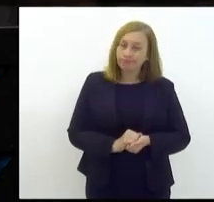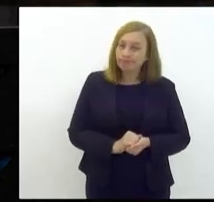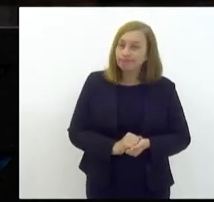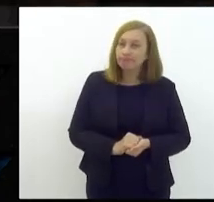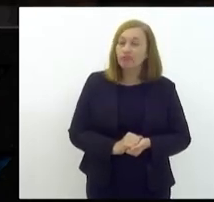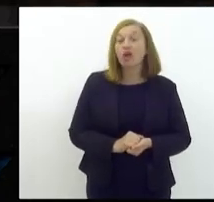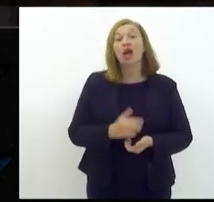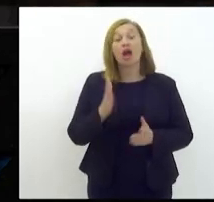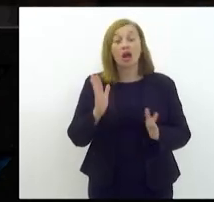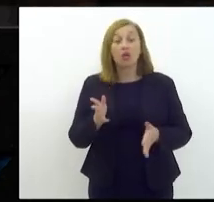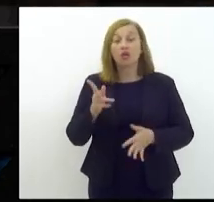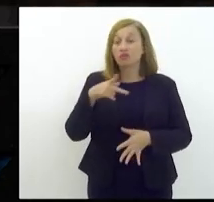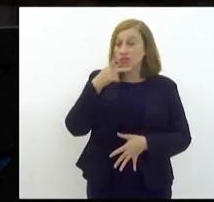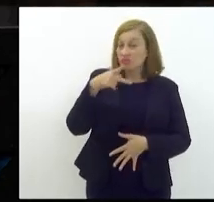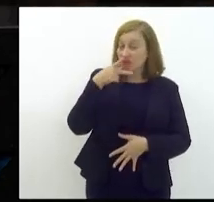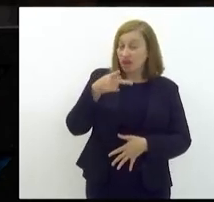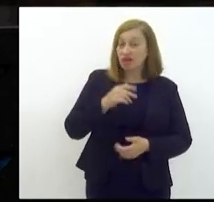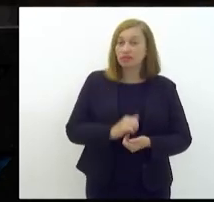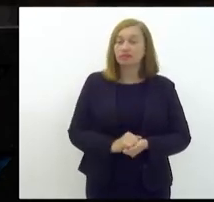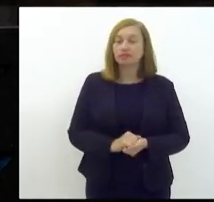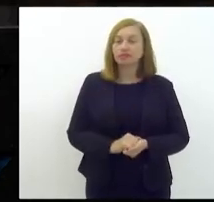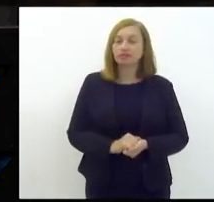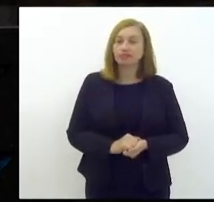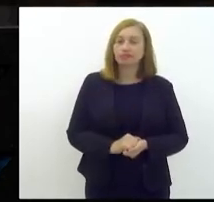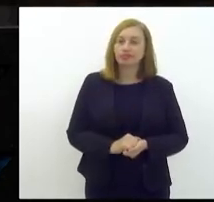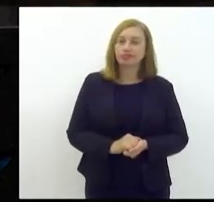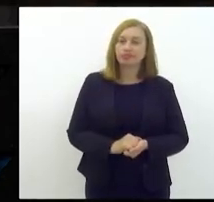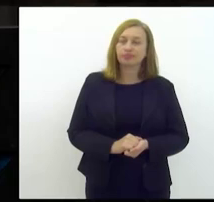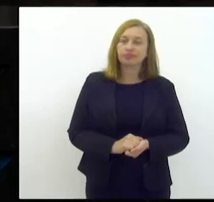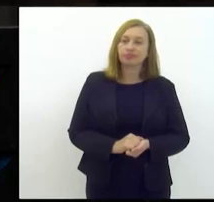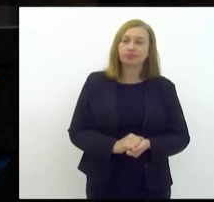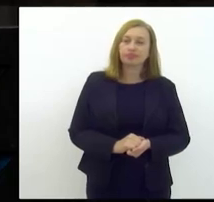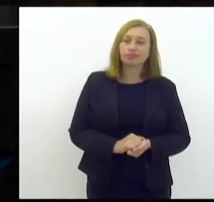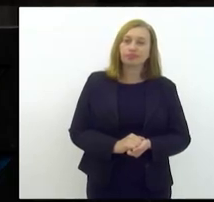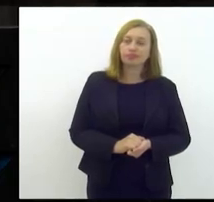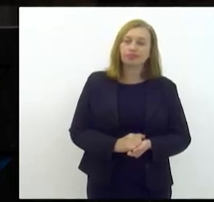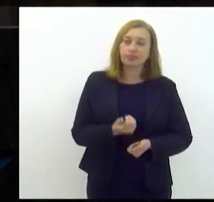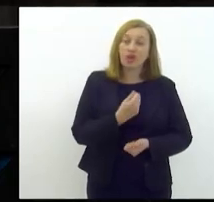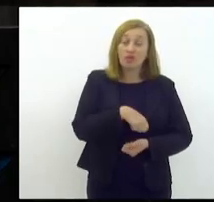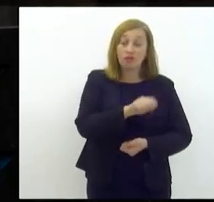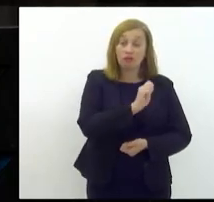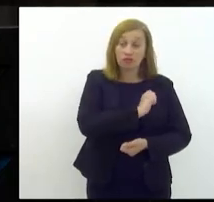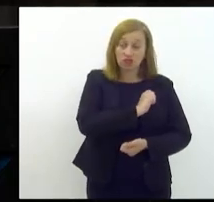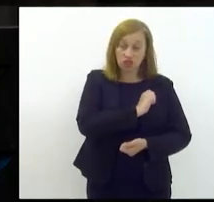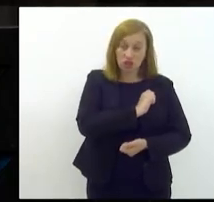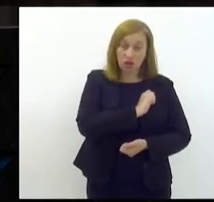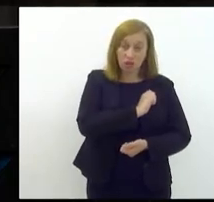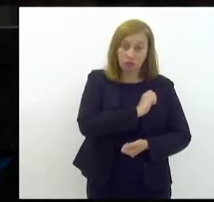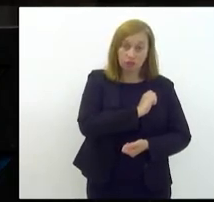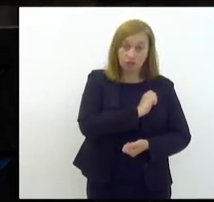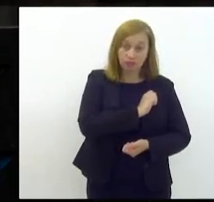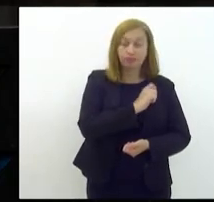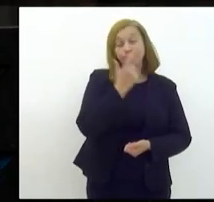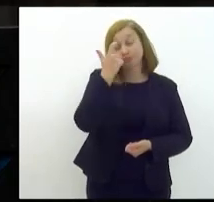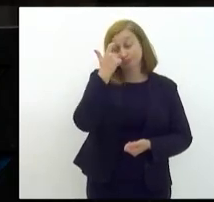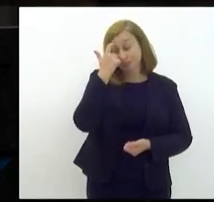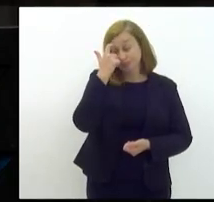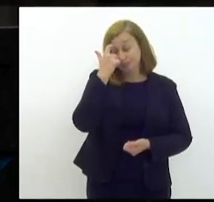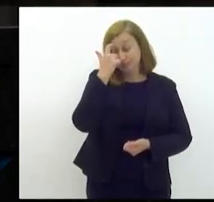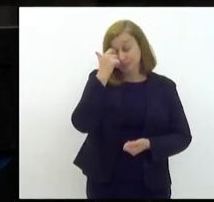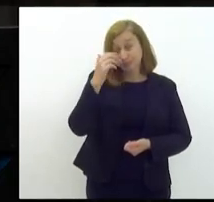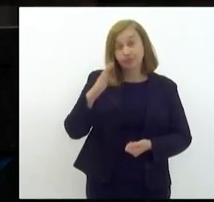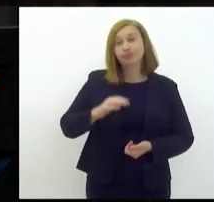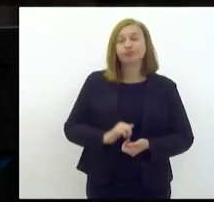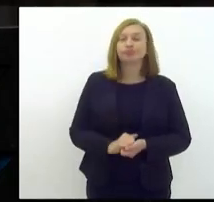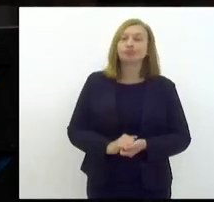Vamos falar agora de regime de recuperação fiscal e esse vai ser o